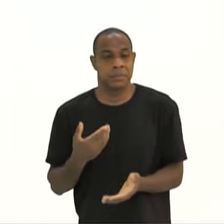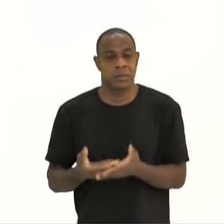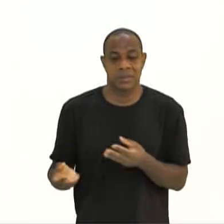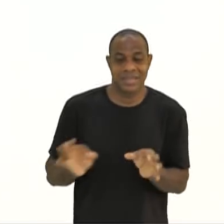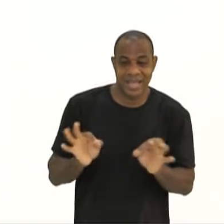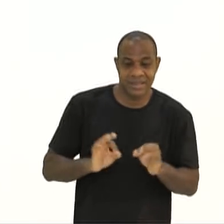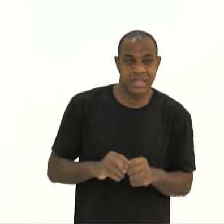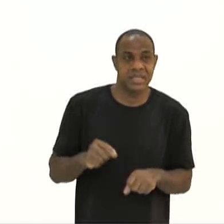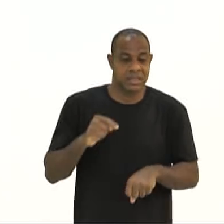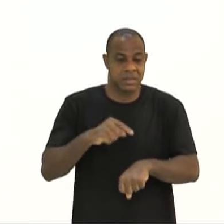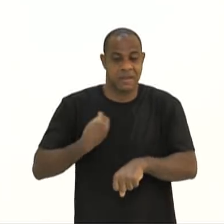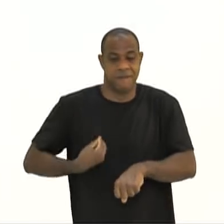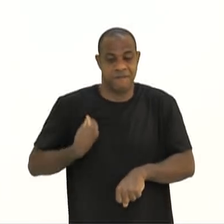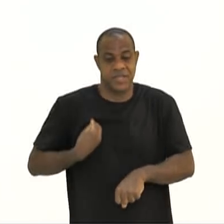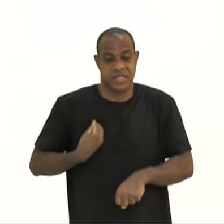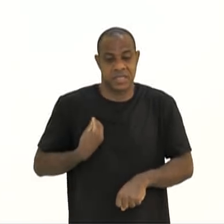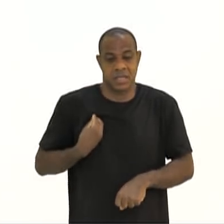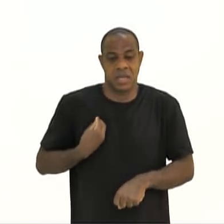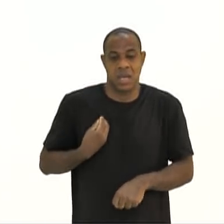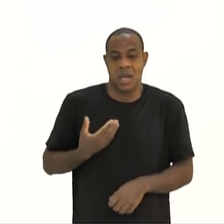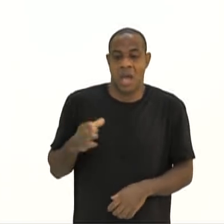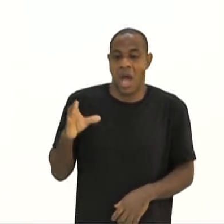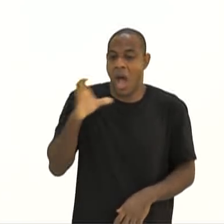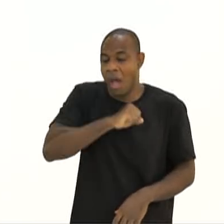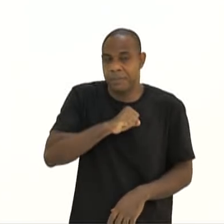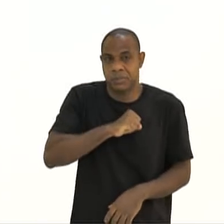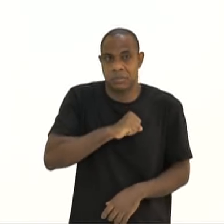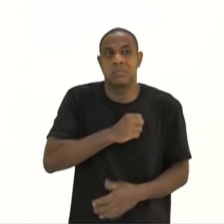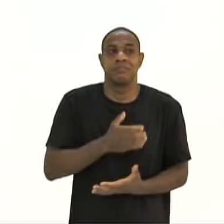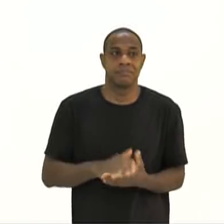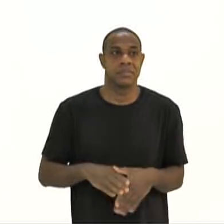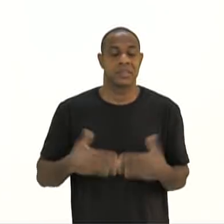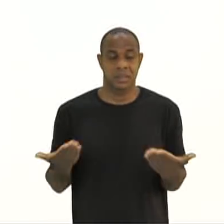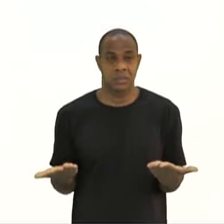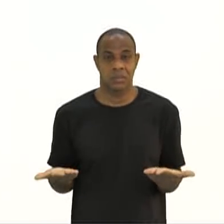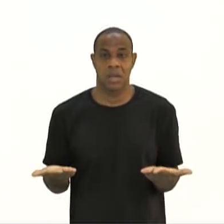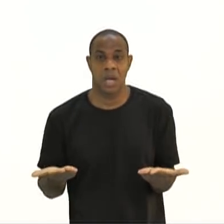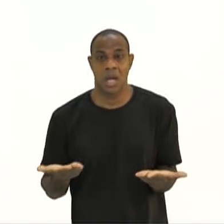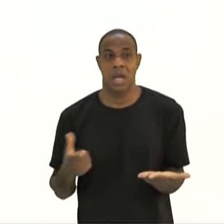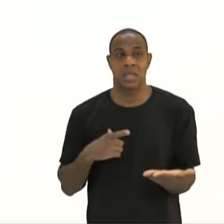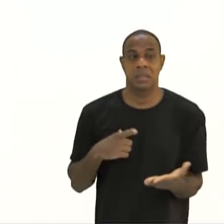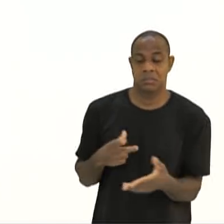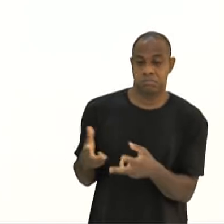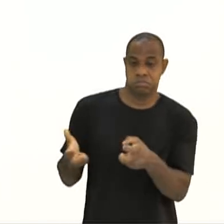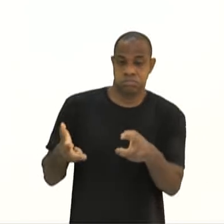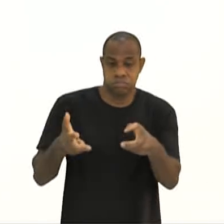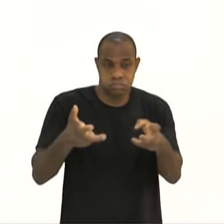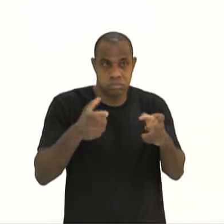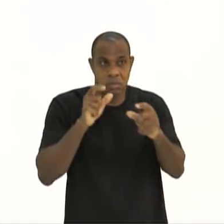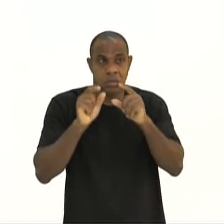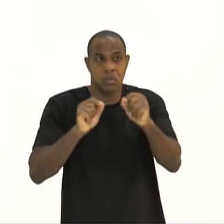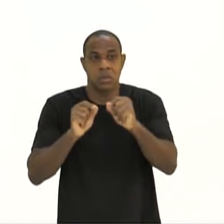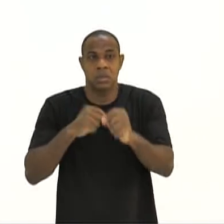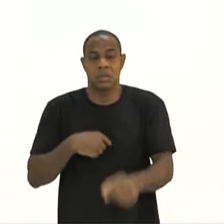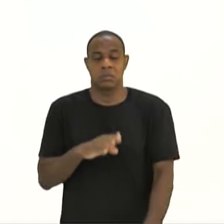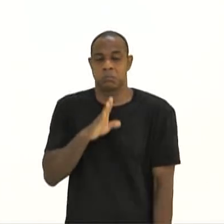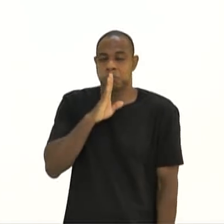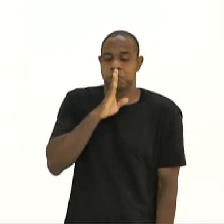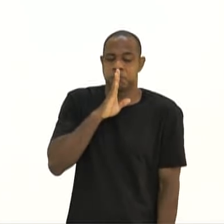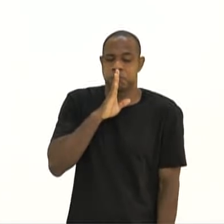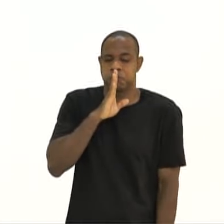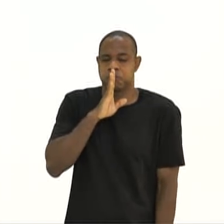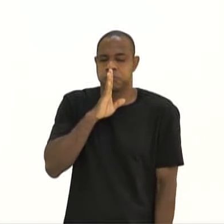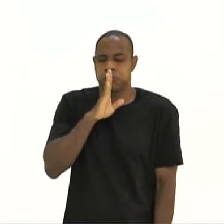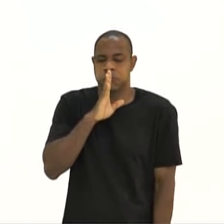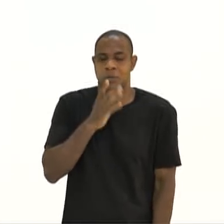um certo tédio. Degusto assim cada detestável minuto e cultivo também o vazio silêncio da eternidade